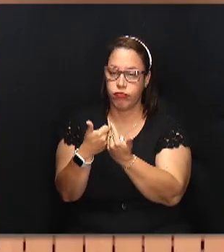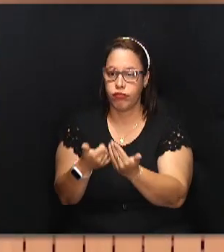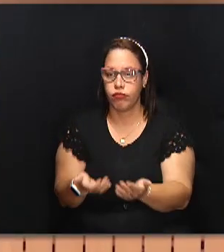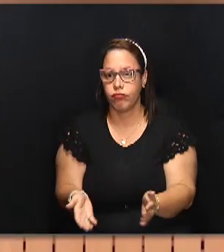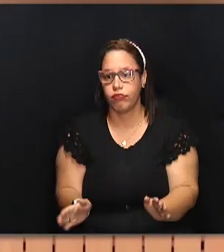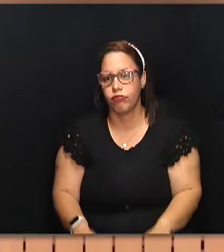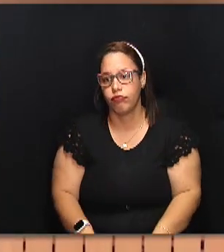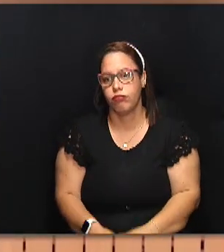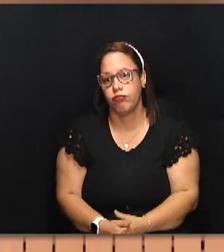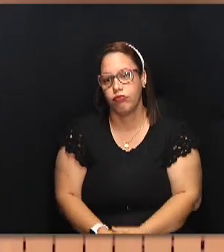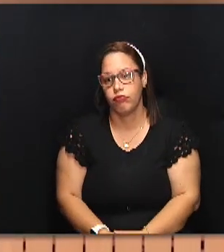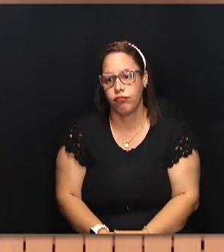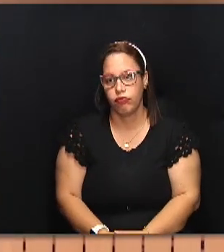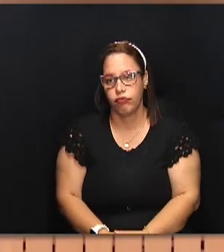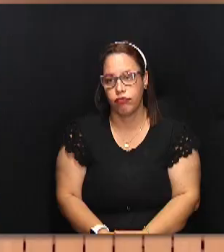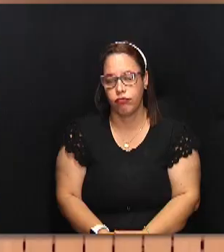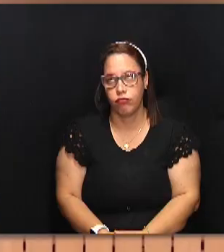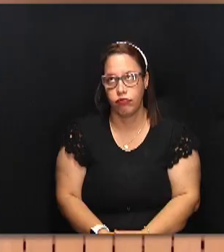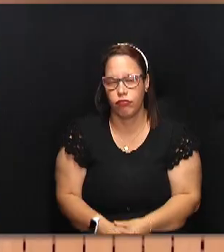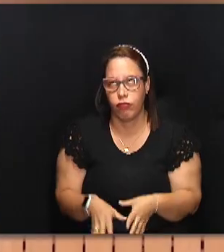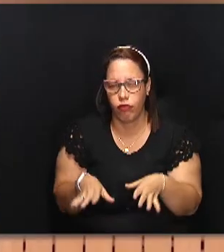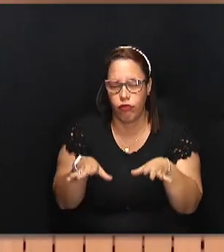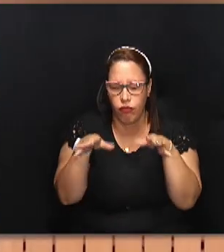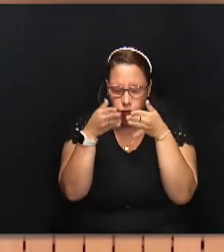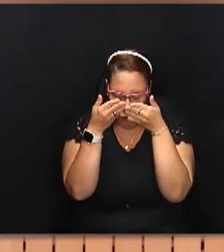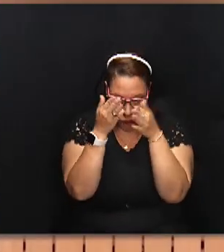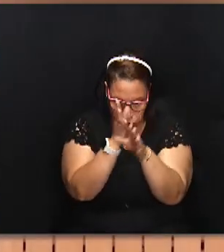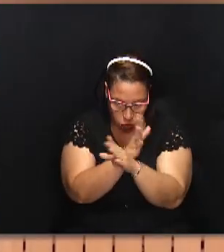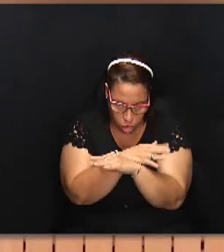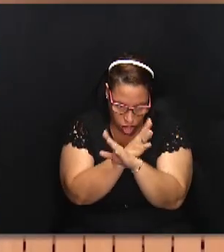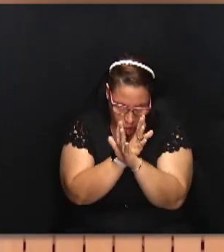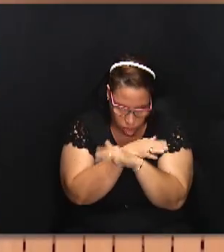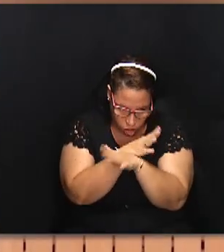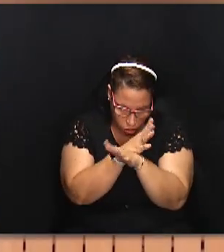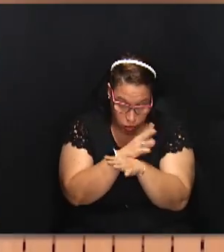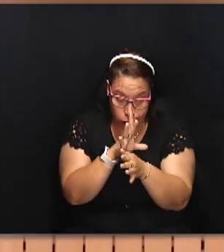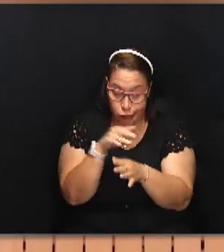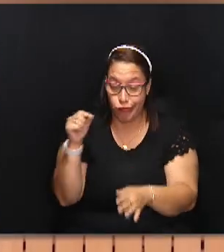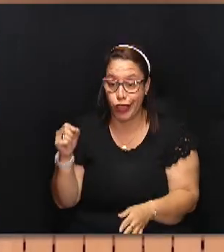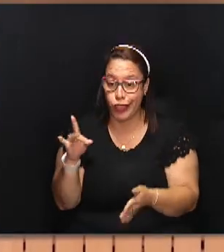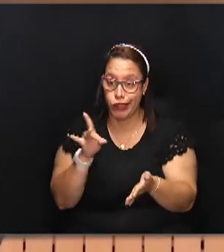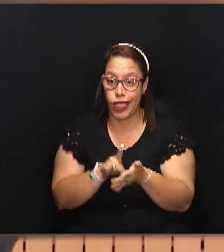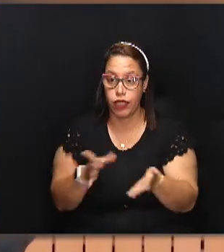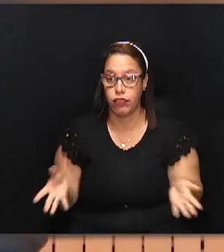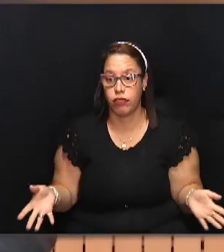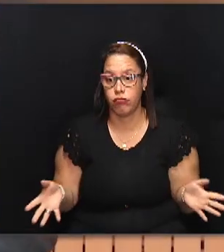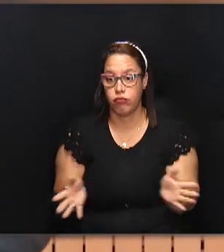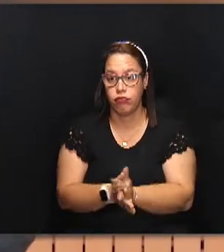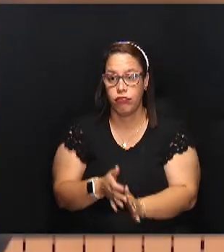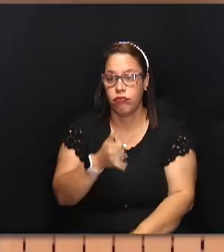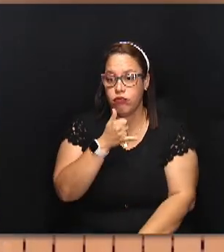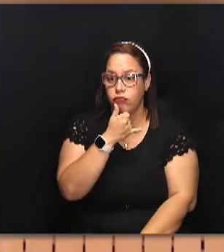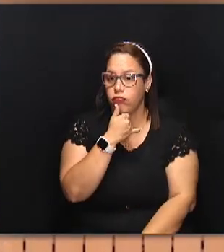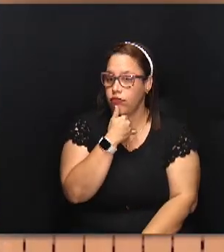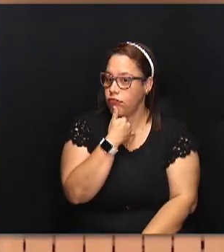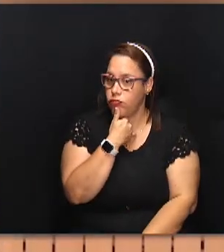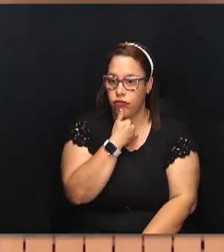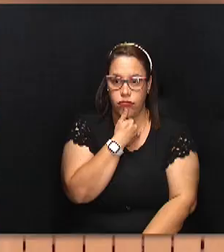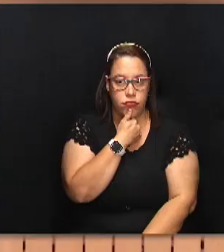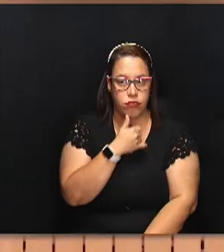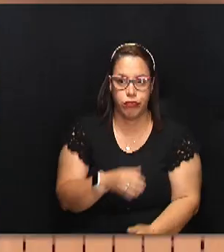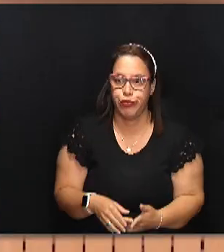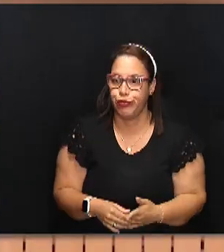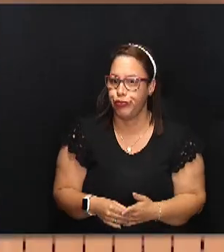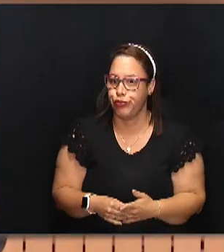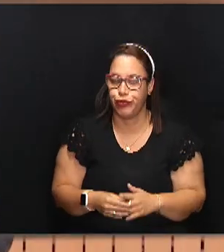pessoas são quase que abduzidas por um mundo fora da realidade. Então, lamento muito esses casos, eu acho que o